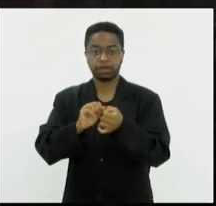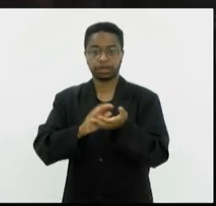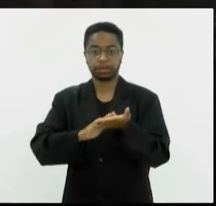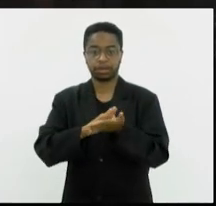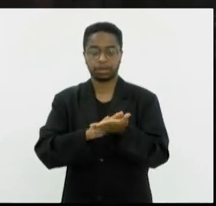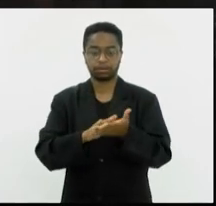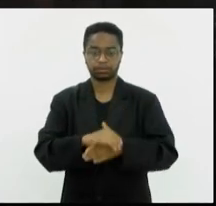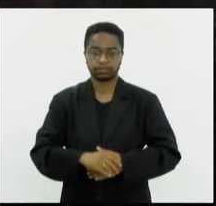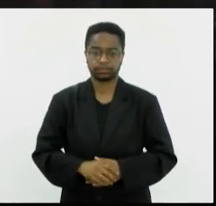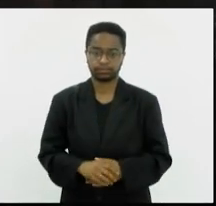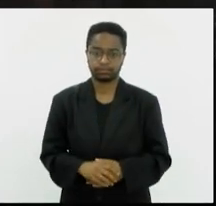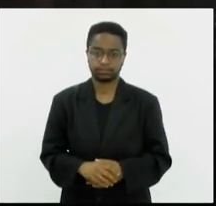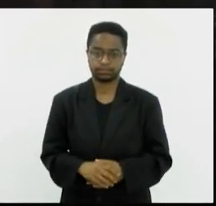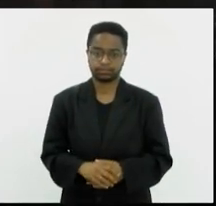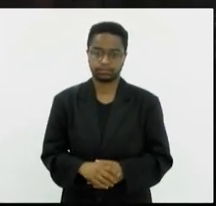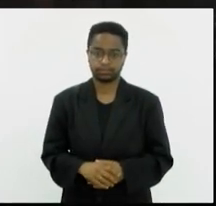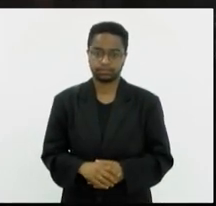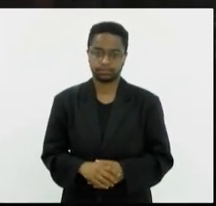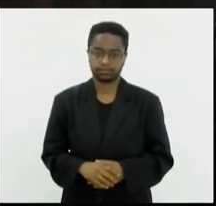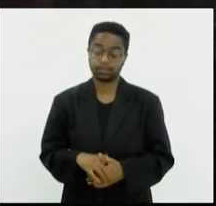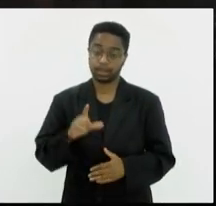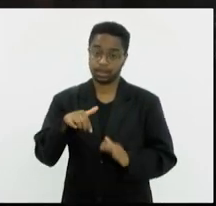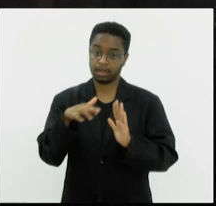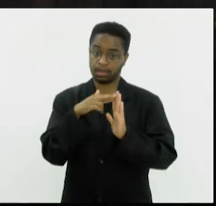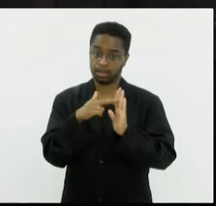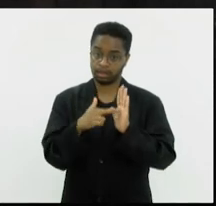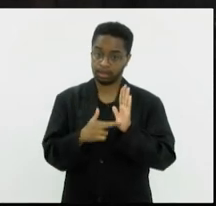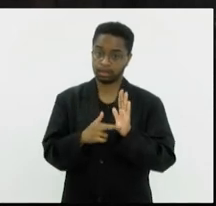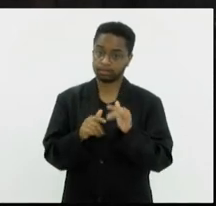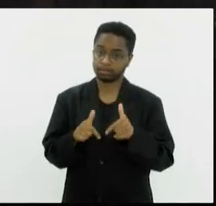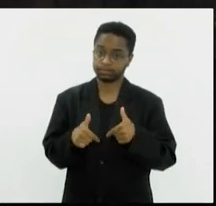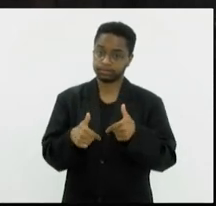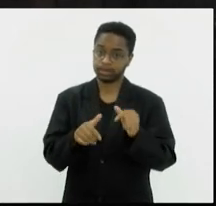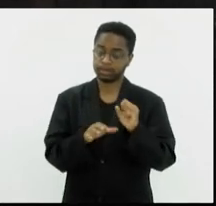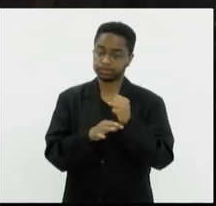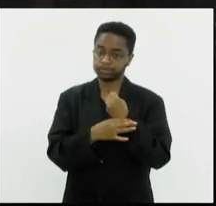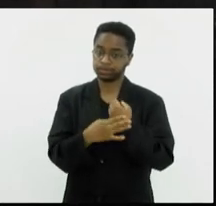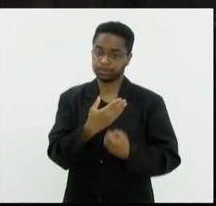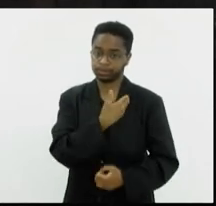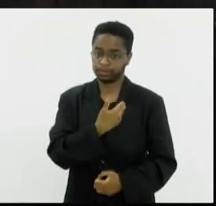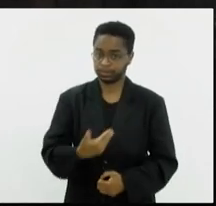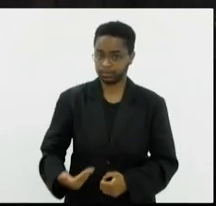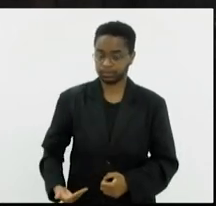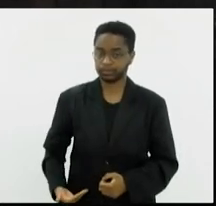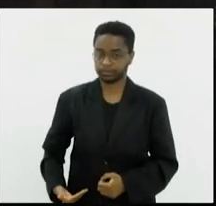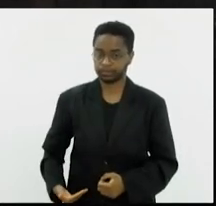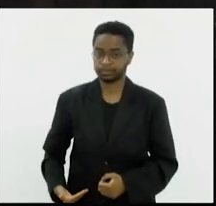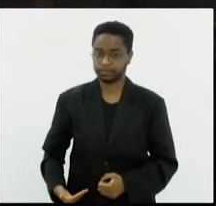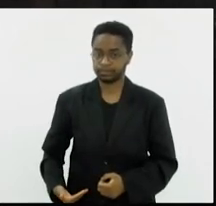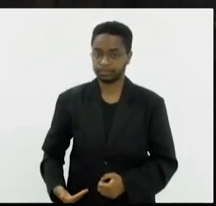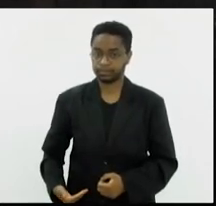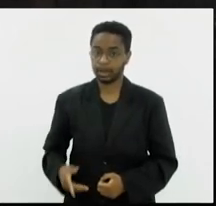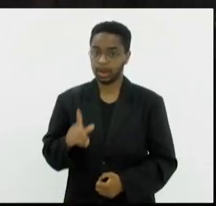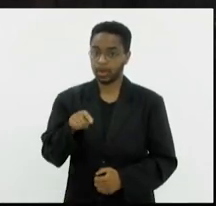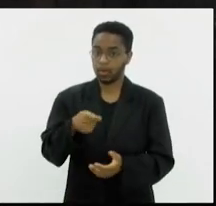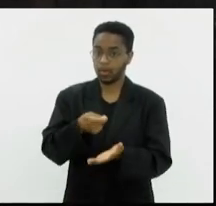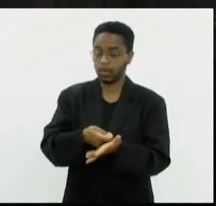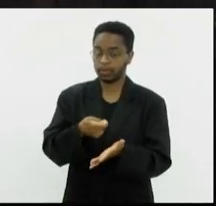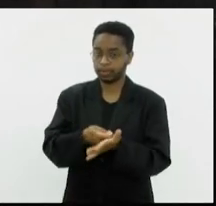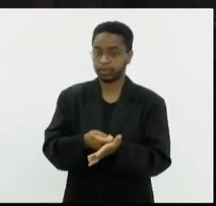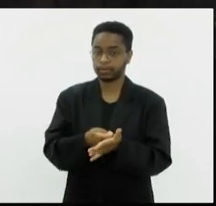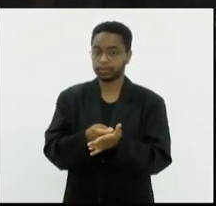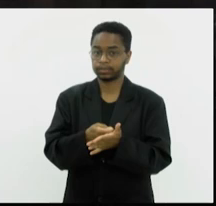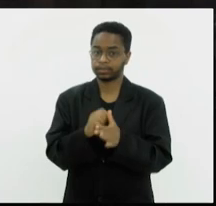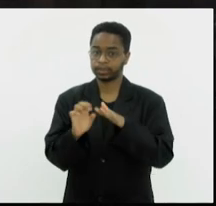molesta é Norma de Conduta na segurança pública que se obrigue às